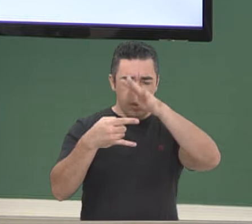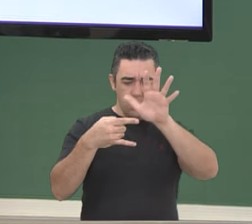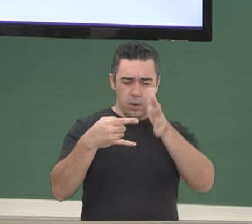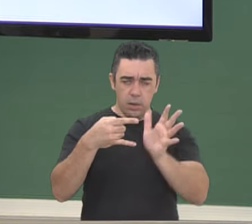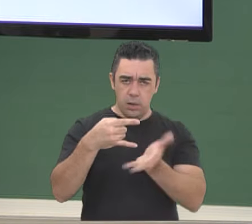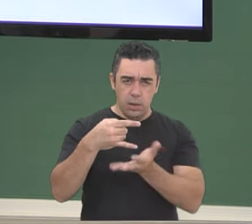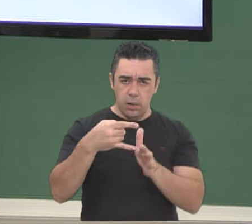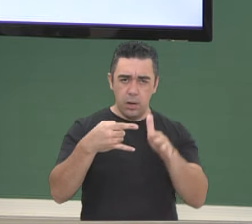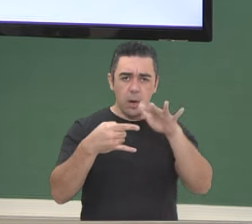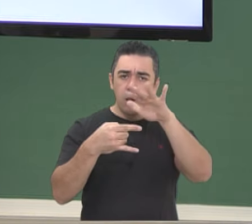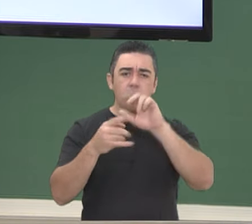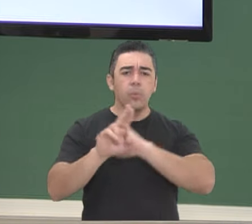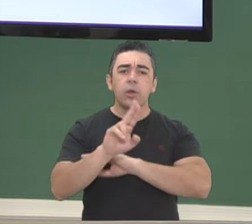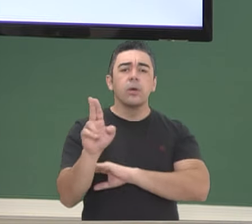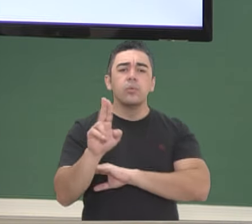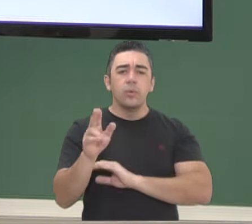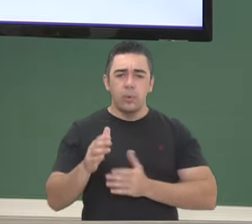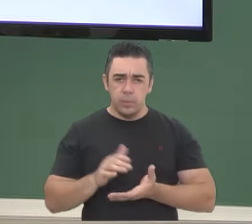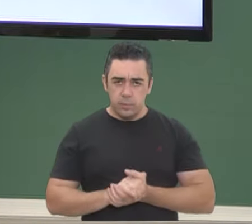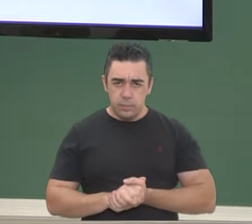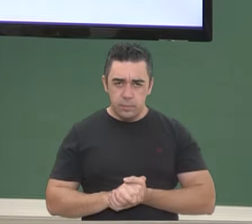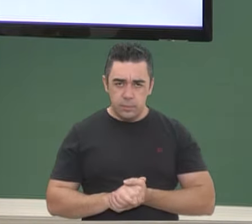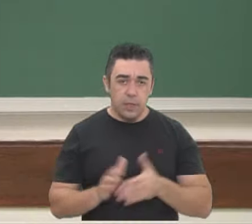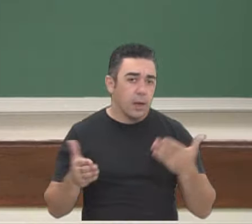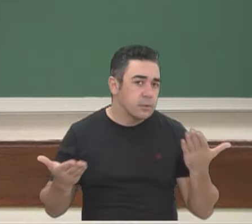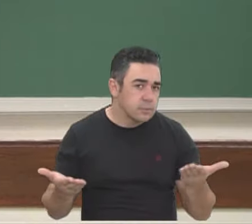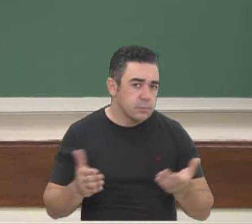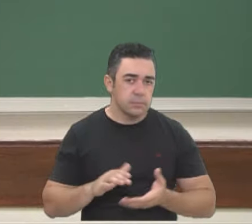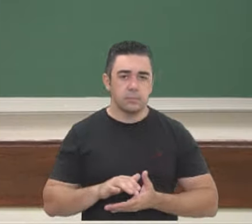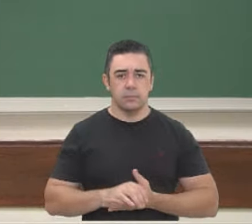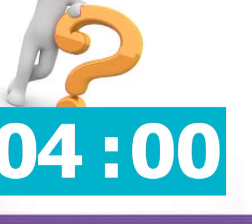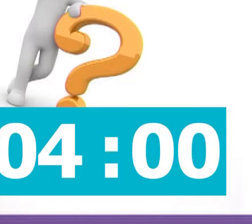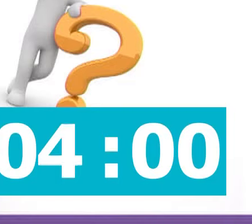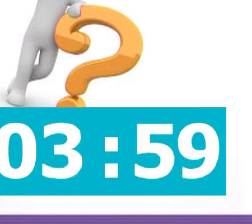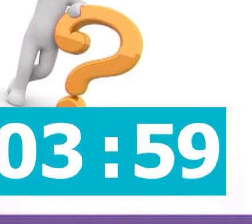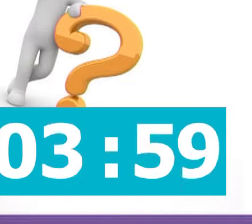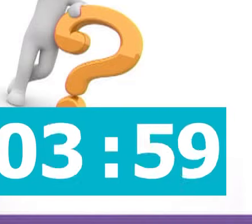em volta produzida pelo ímã e aí